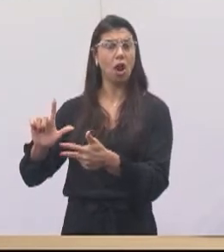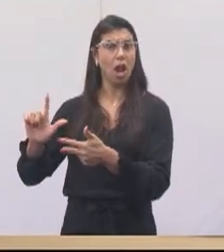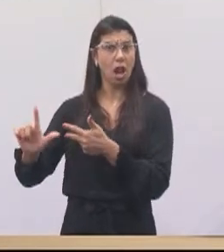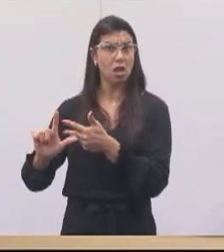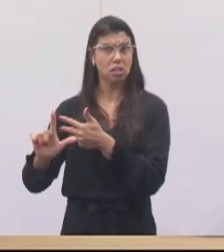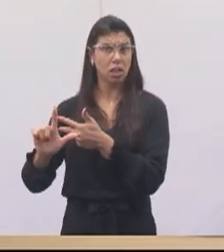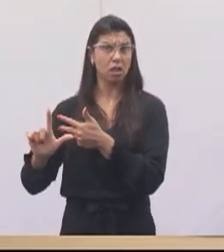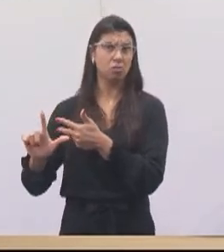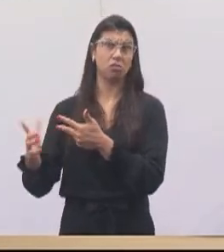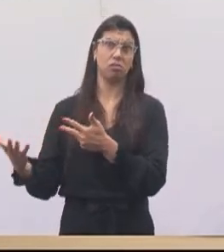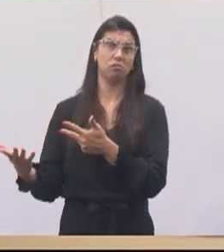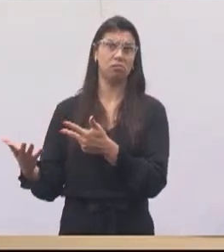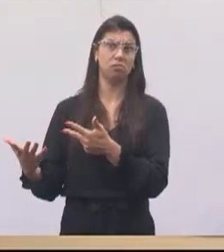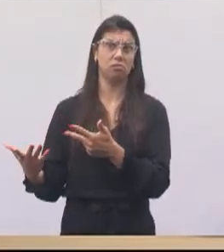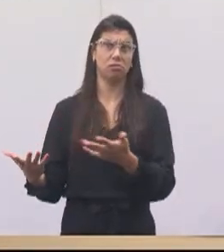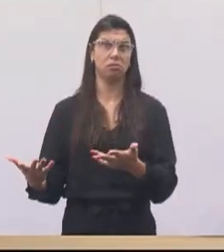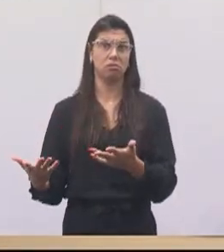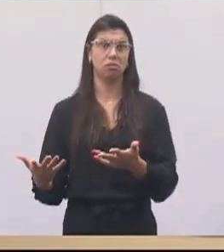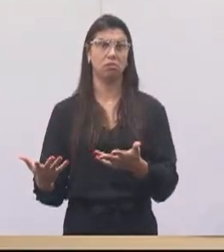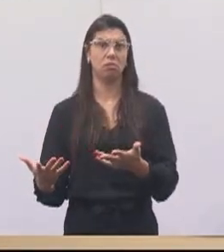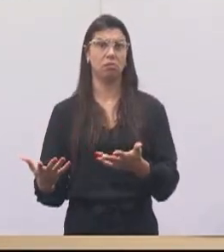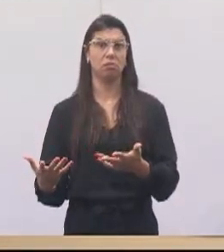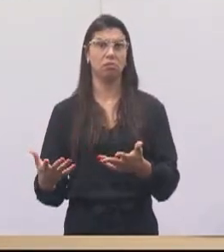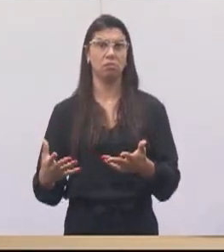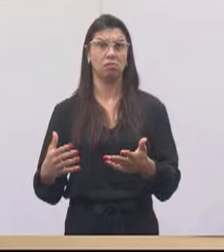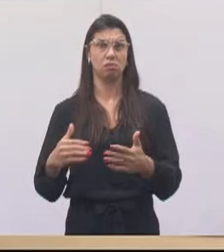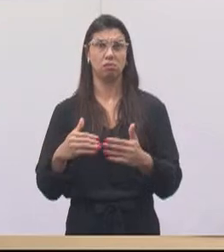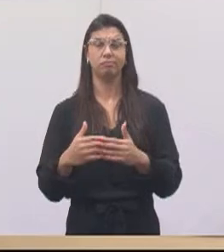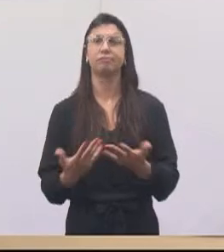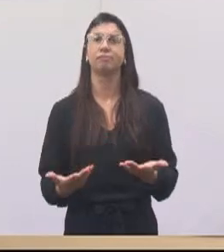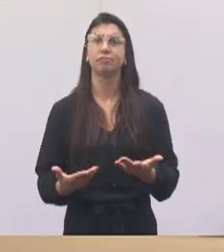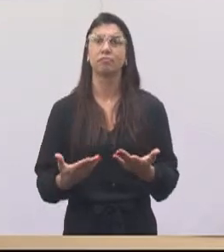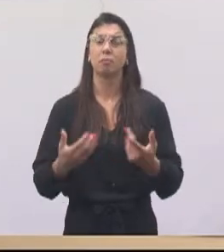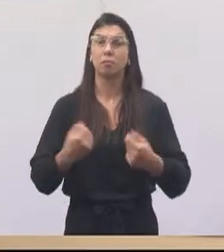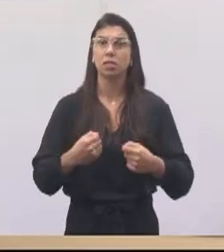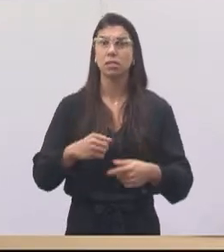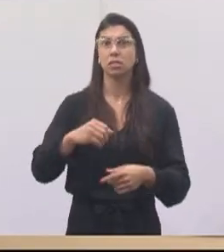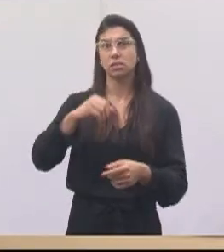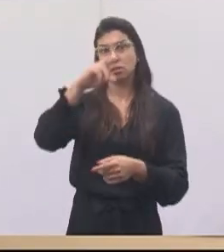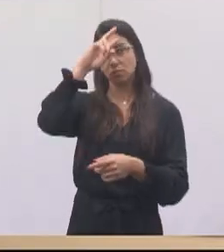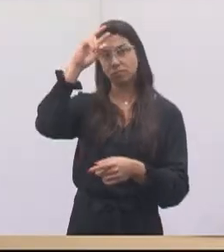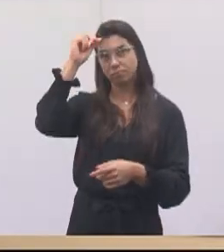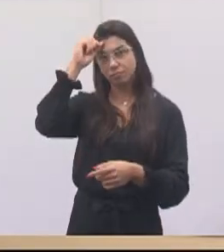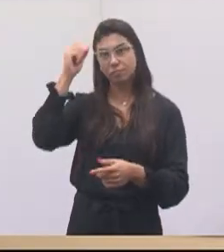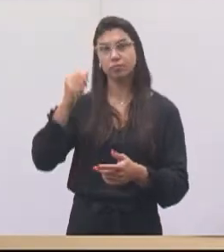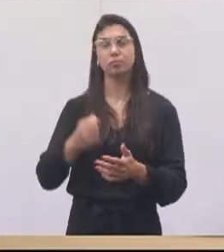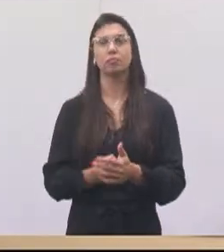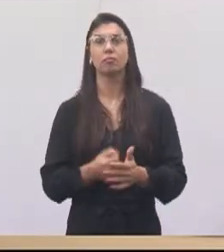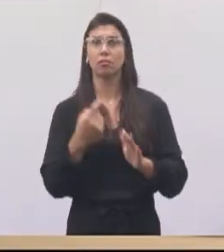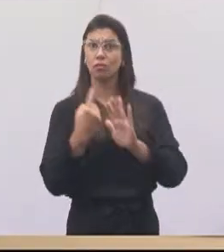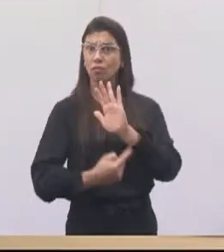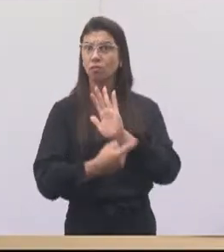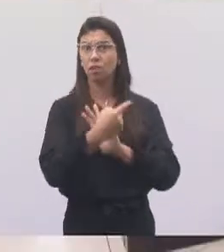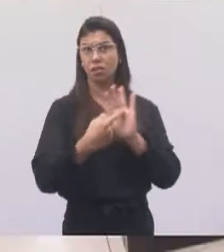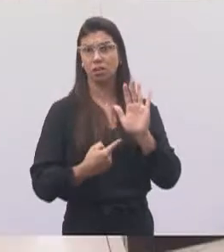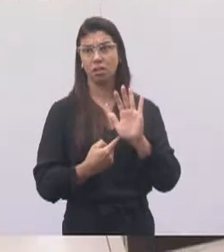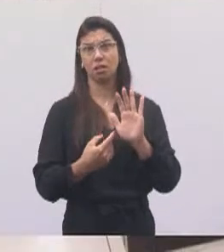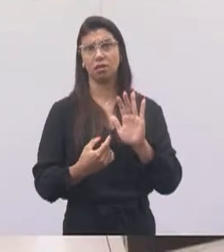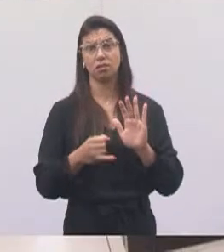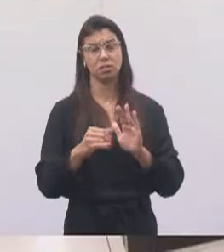vetar, deixa ele dizer quais artigos que não concorda, pois não.